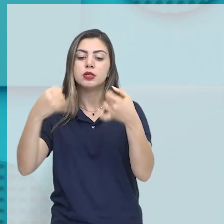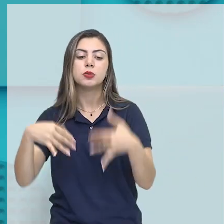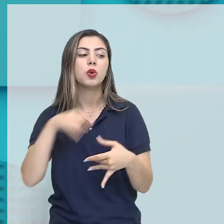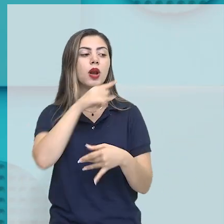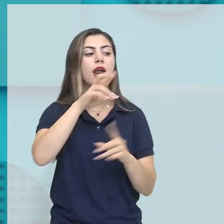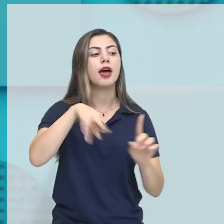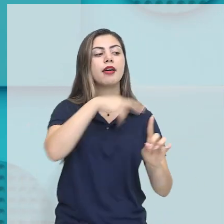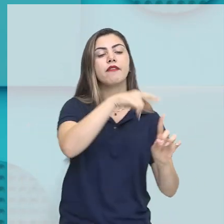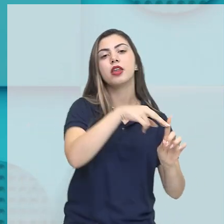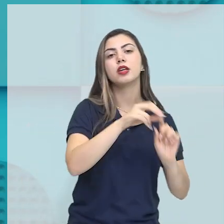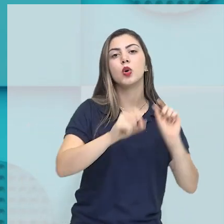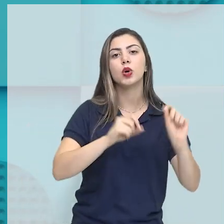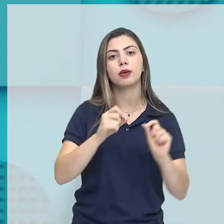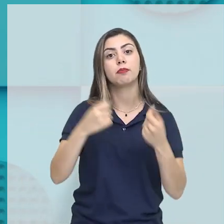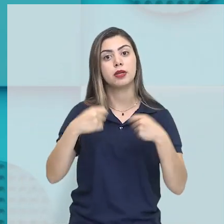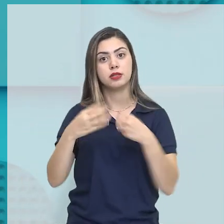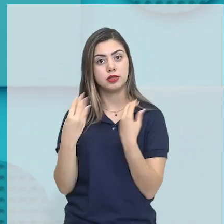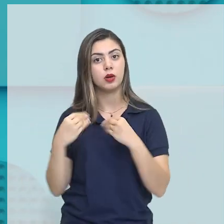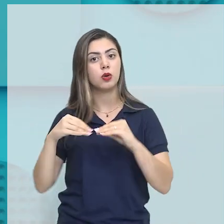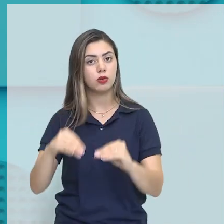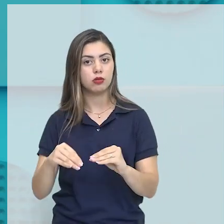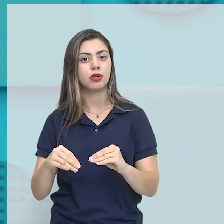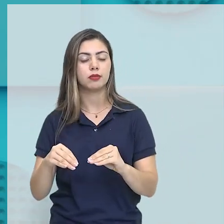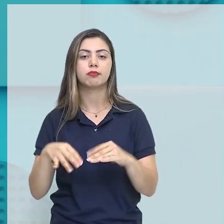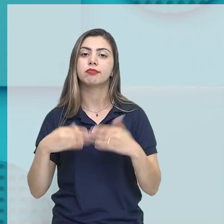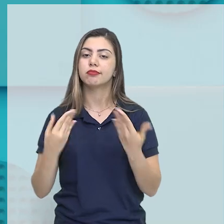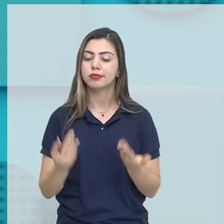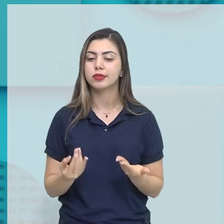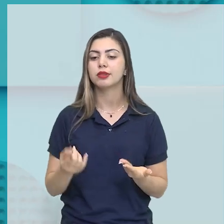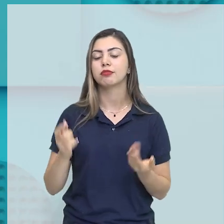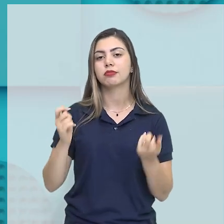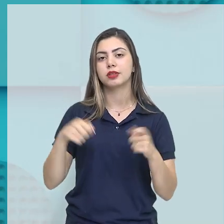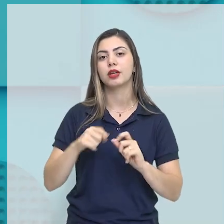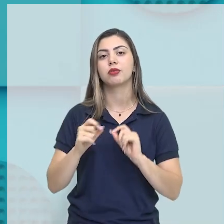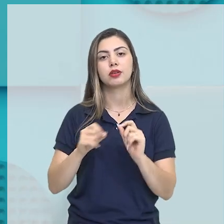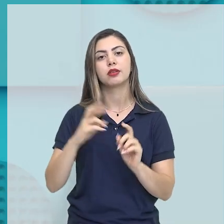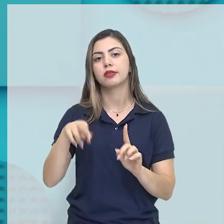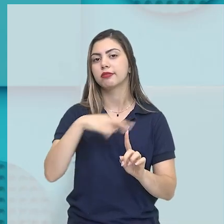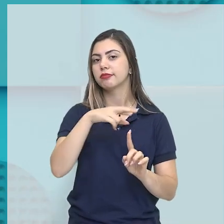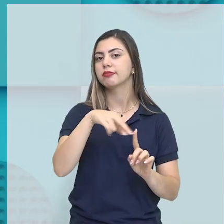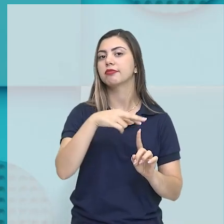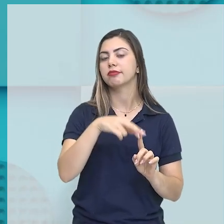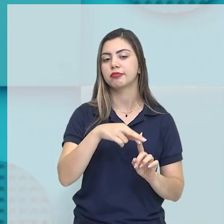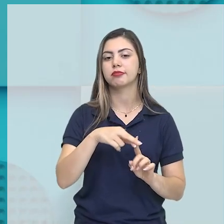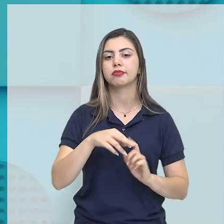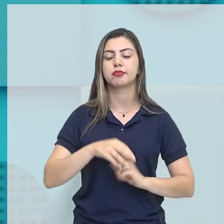dizer quem foi que disse aquilo. Então, isso também é uma forma, né, de